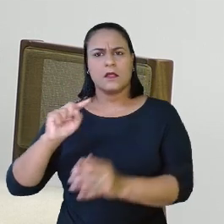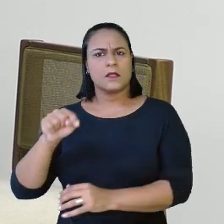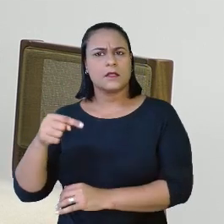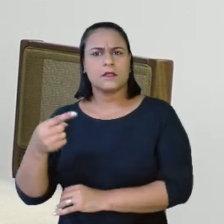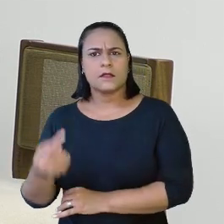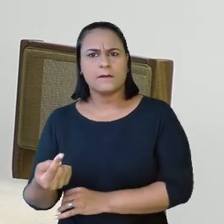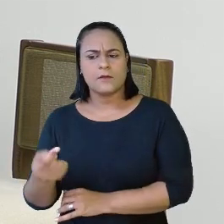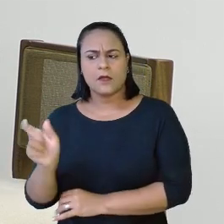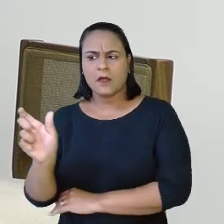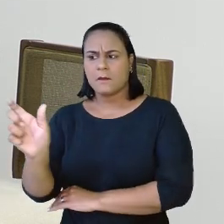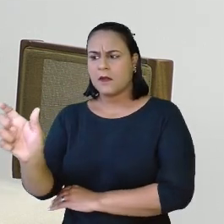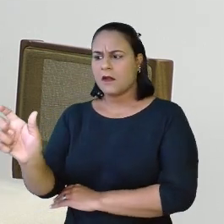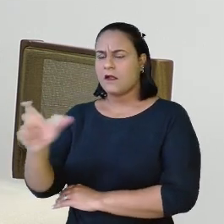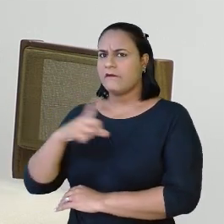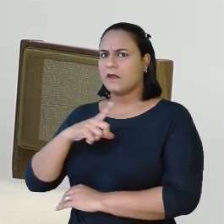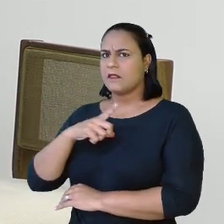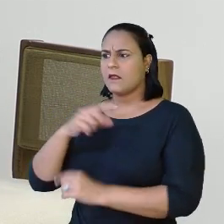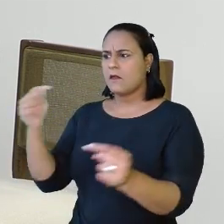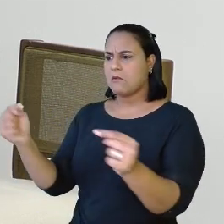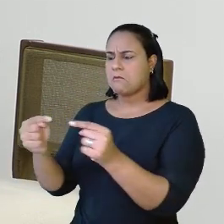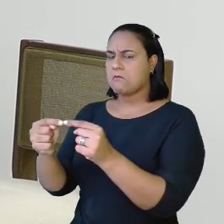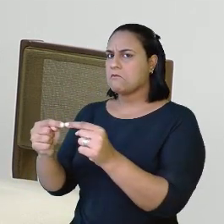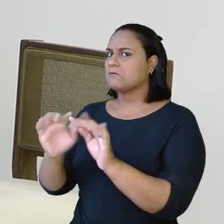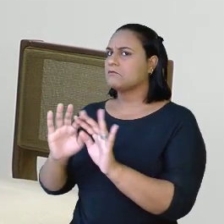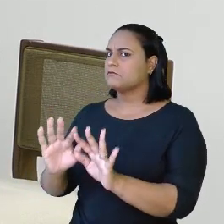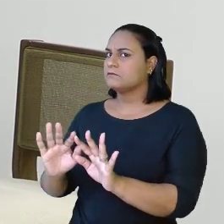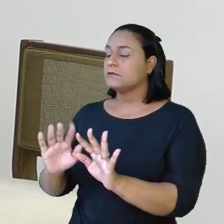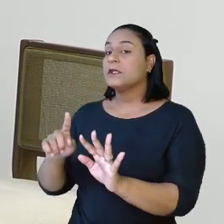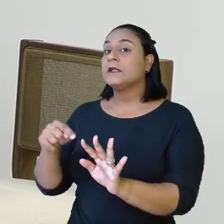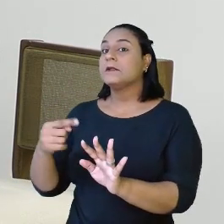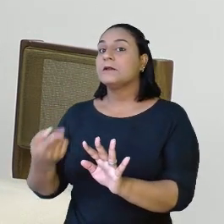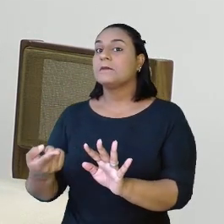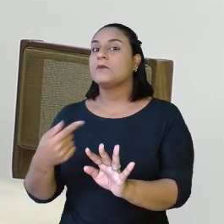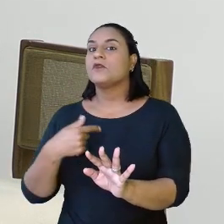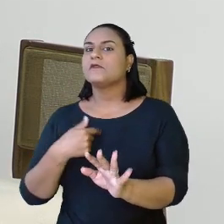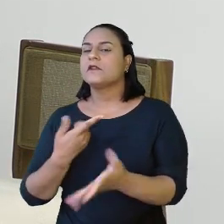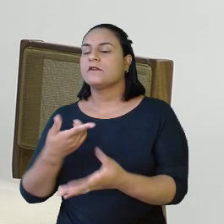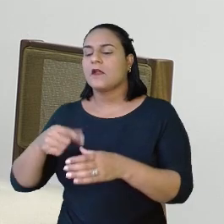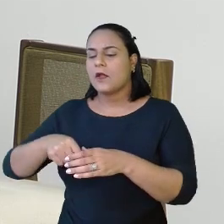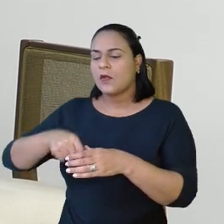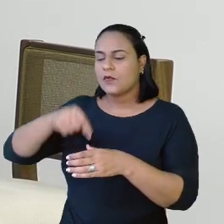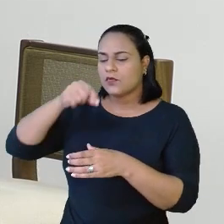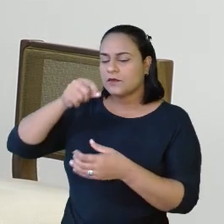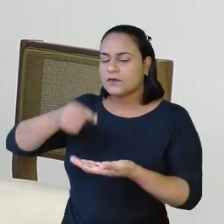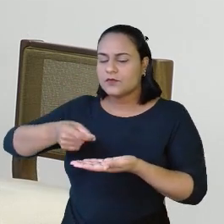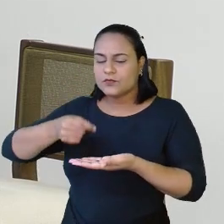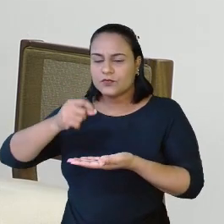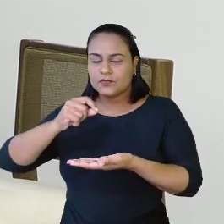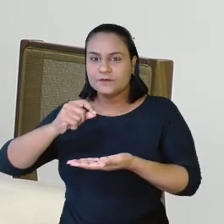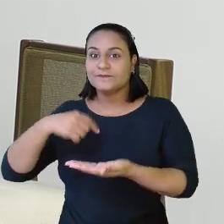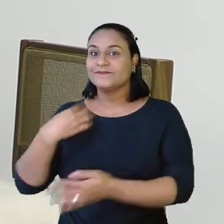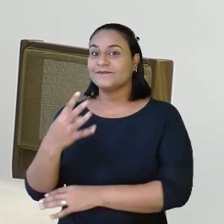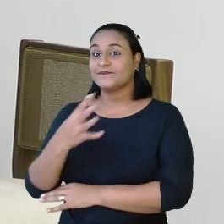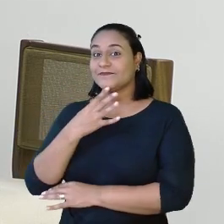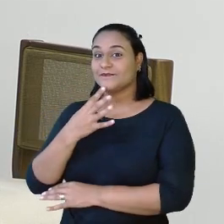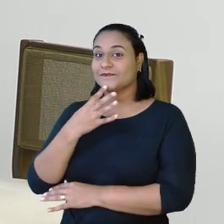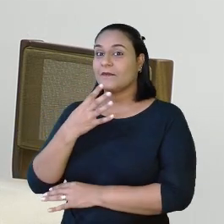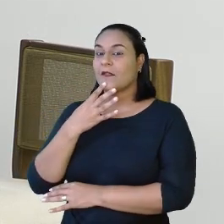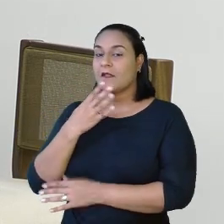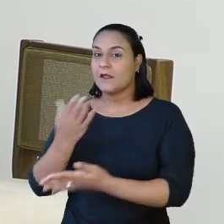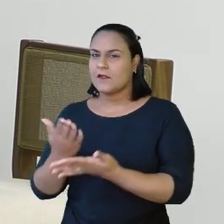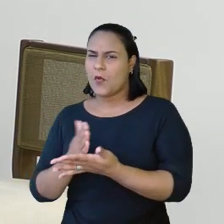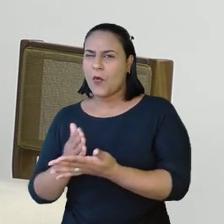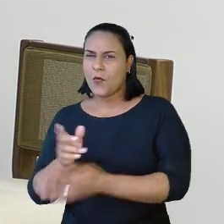essas palavras têm em comum. E aí a gente vai aqui apreciando nossa xícarazinha de chá e conhecendo estas